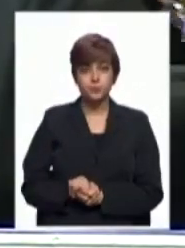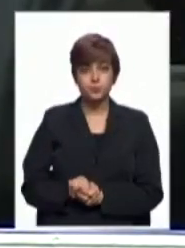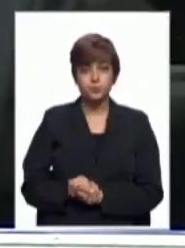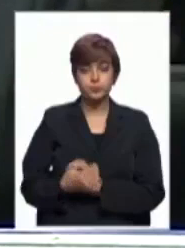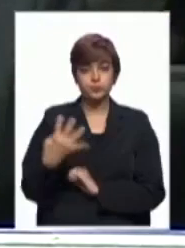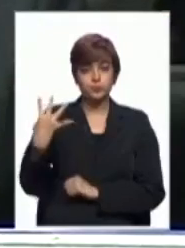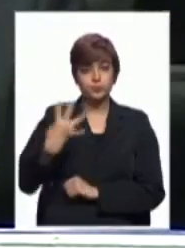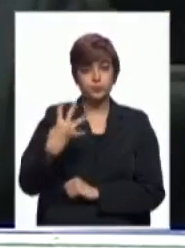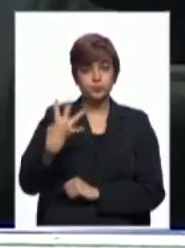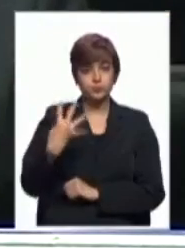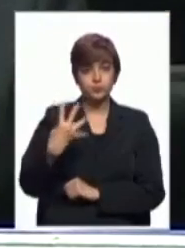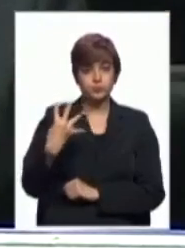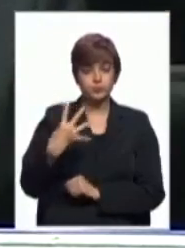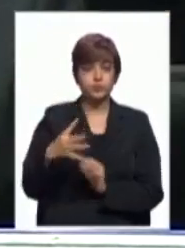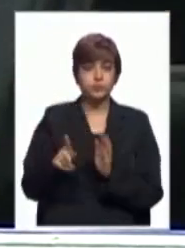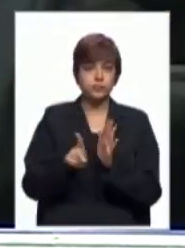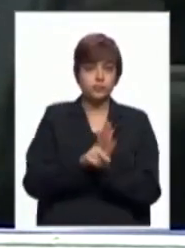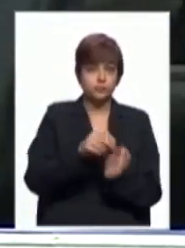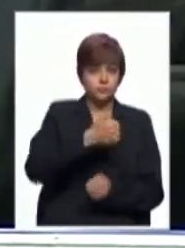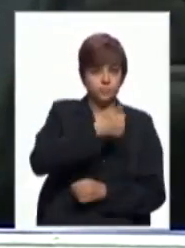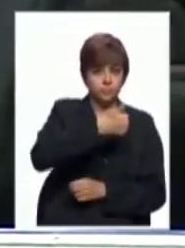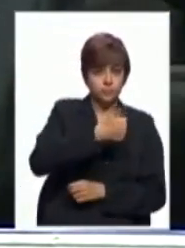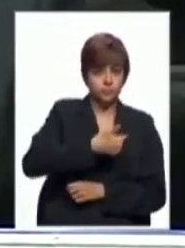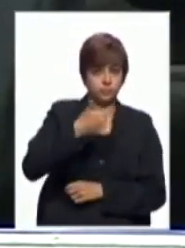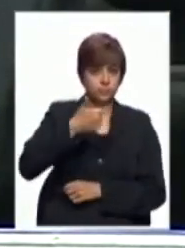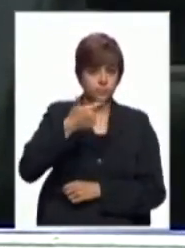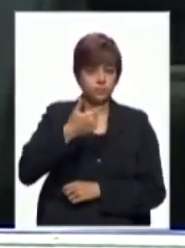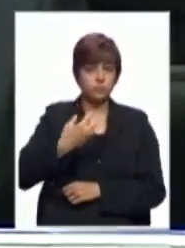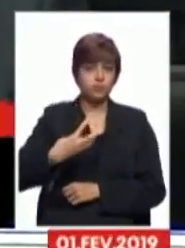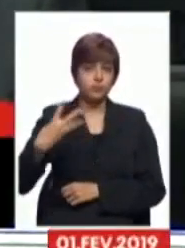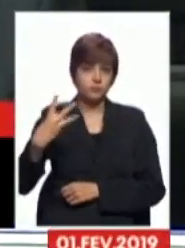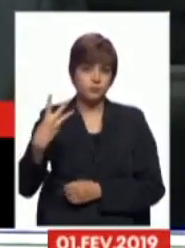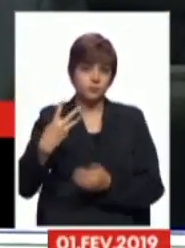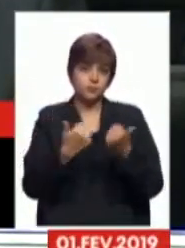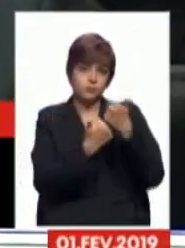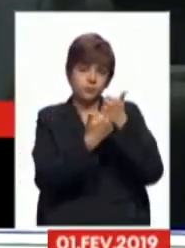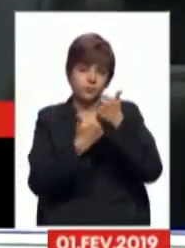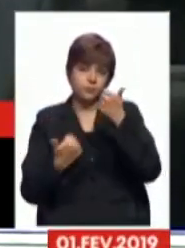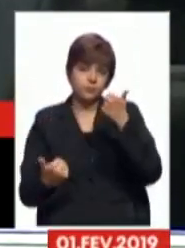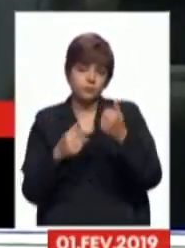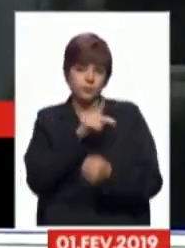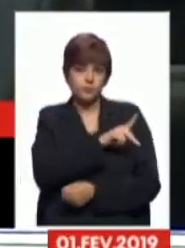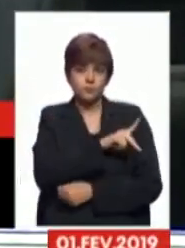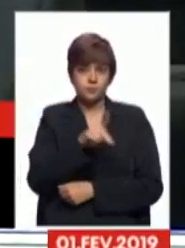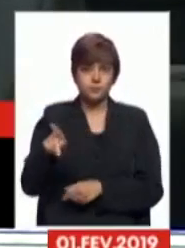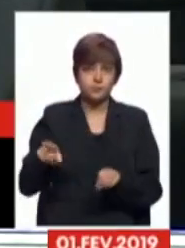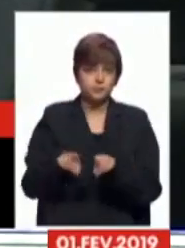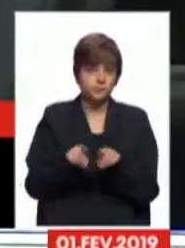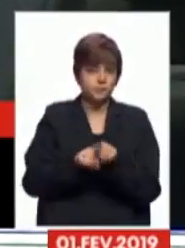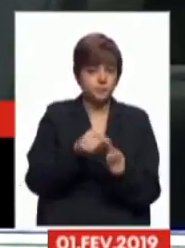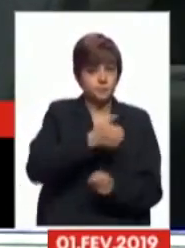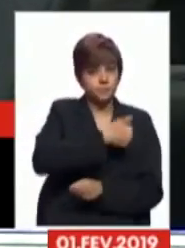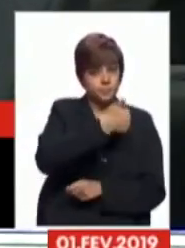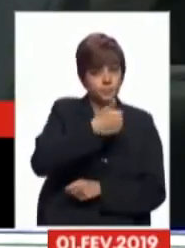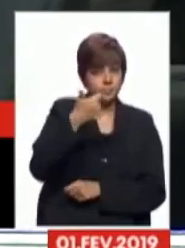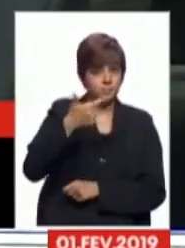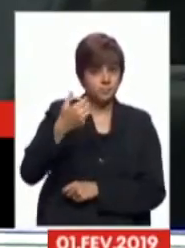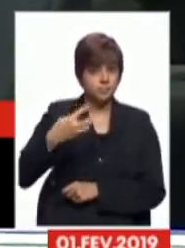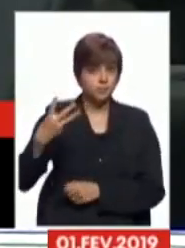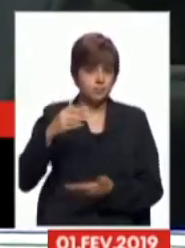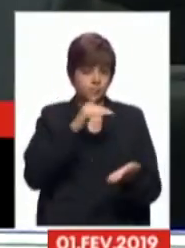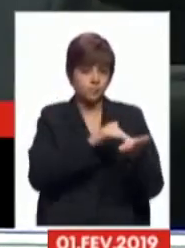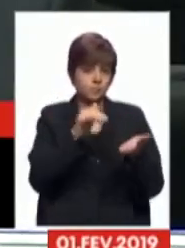Quarto, para os cargos de primeiro, segundo e terceiro vice-presidentes e de primeiro, segundo e terceiro secretário da mesa da